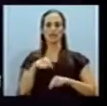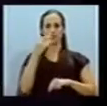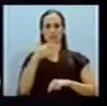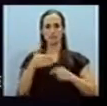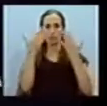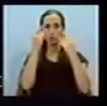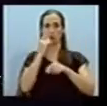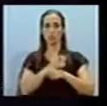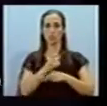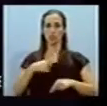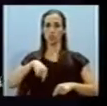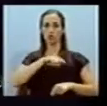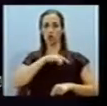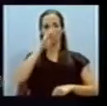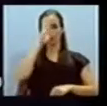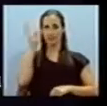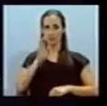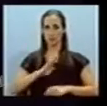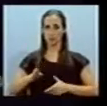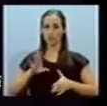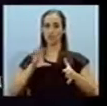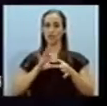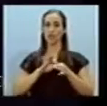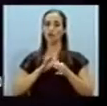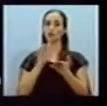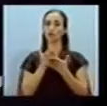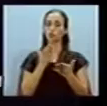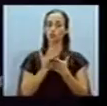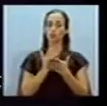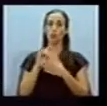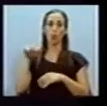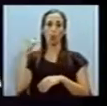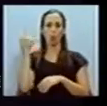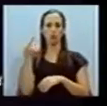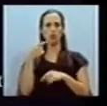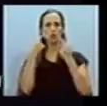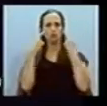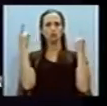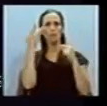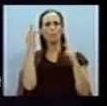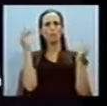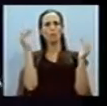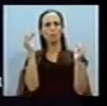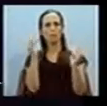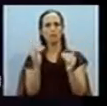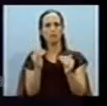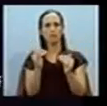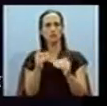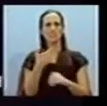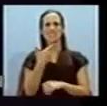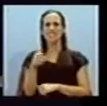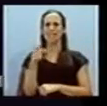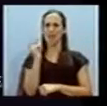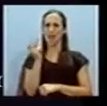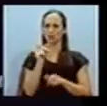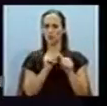nós também já sabíamos que, de acordo com outro estudo, esta estrela exibia uma diminuição do brilho ao longo de um século. É que havia também umas